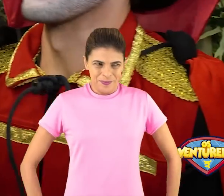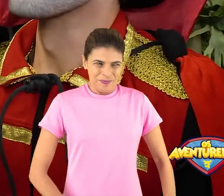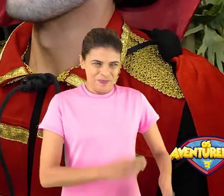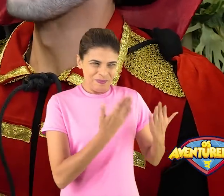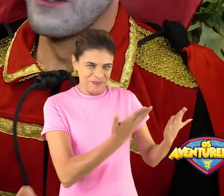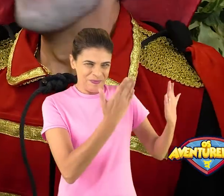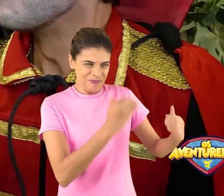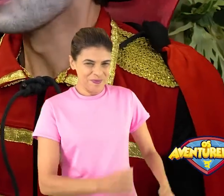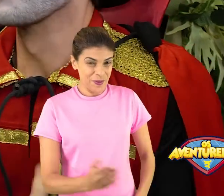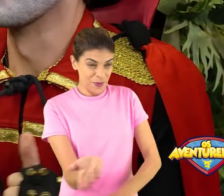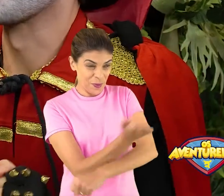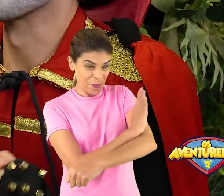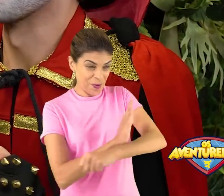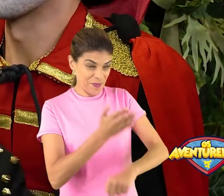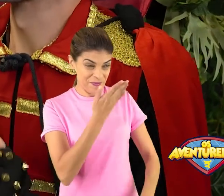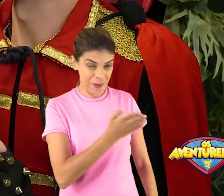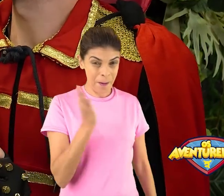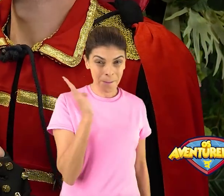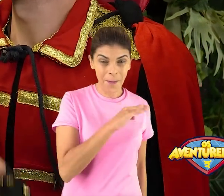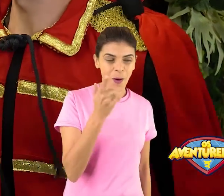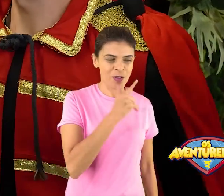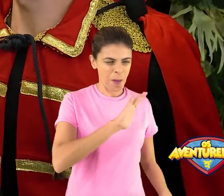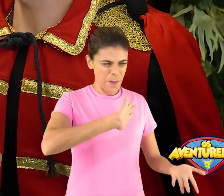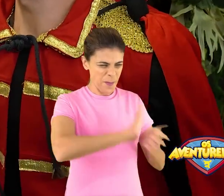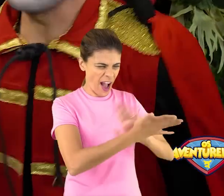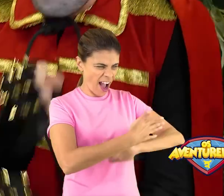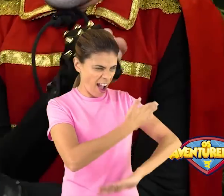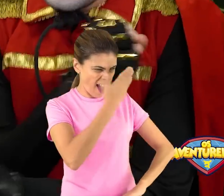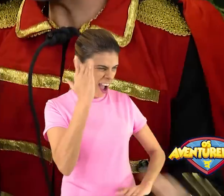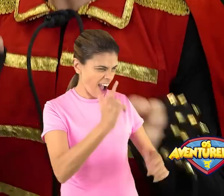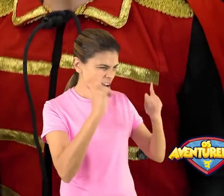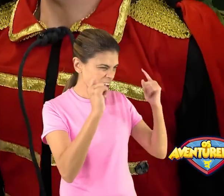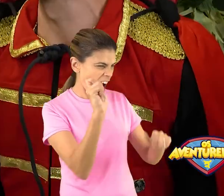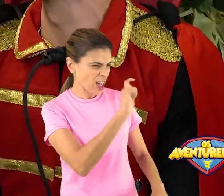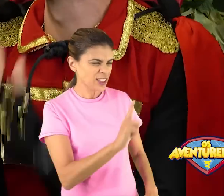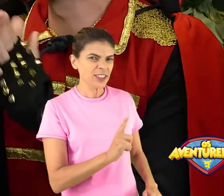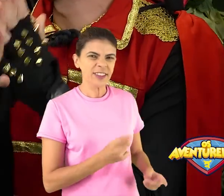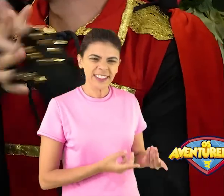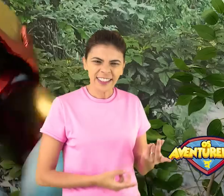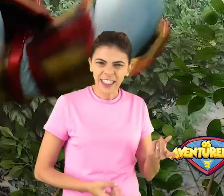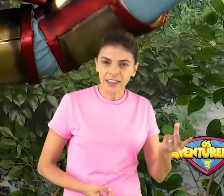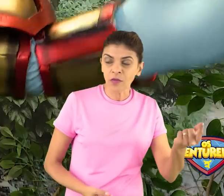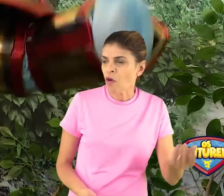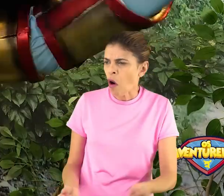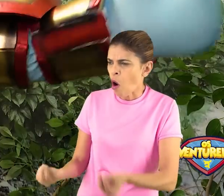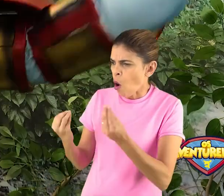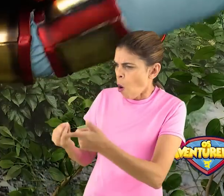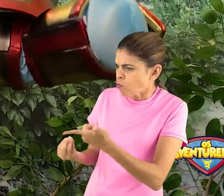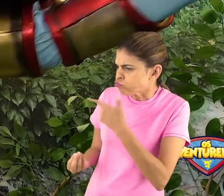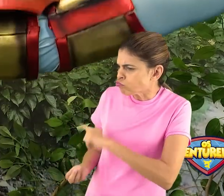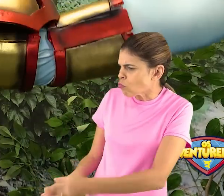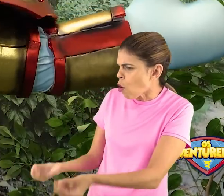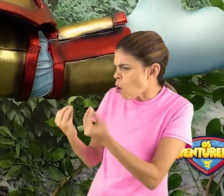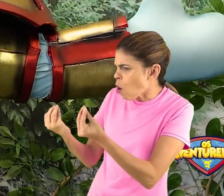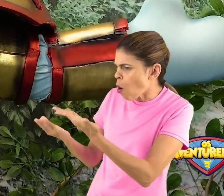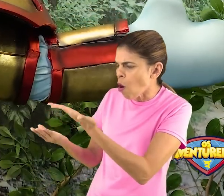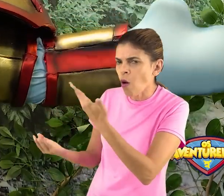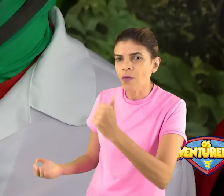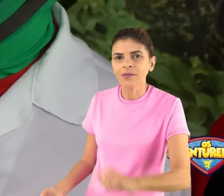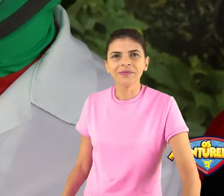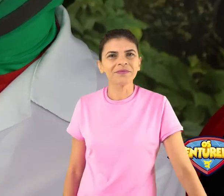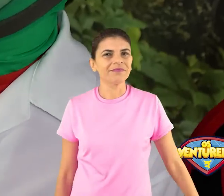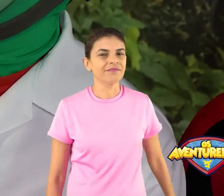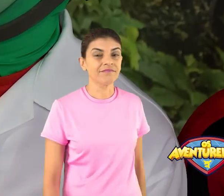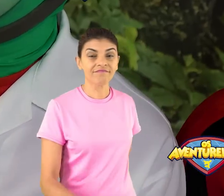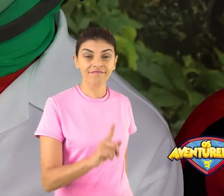Tuparão Papão! O Doutor Mau Mau conseguiu derrotar o Aventureiro Azul para sempre! E como você fez isso?